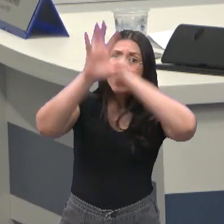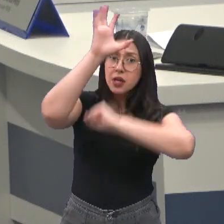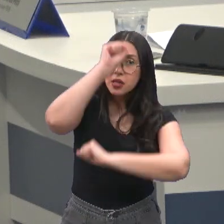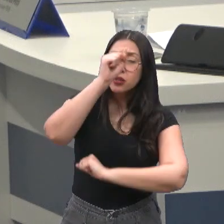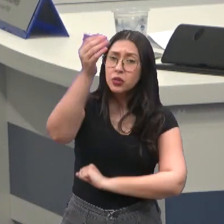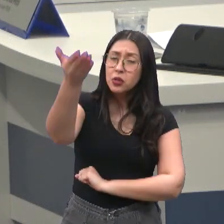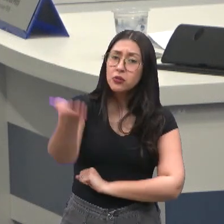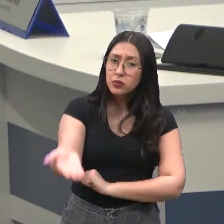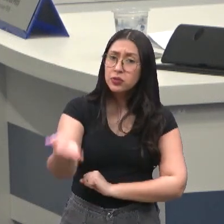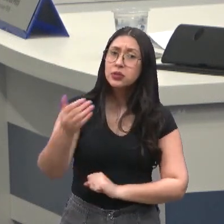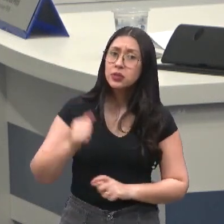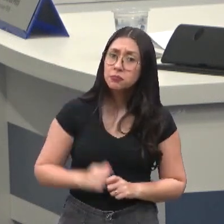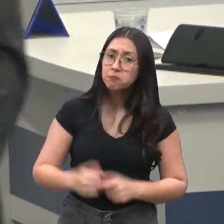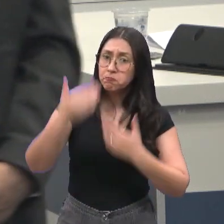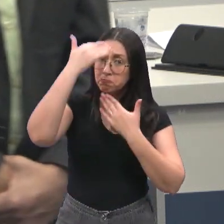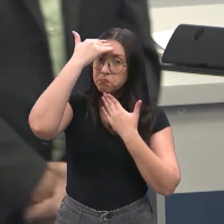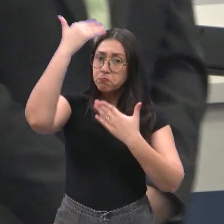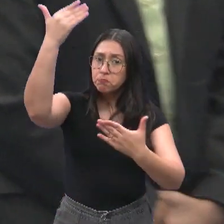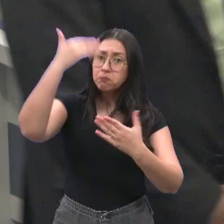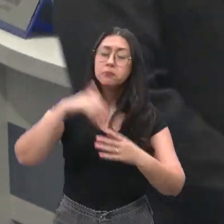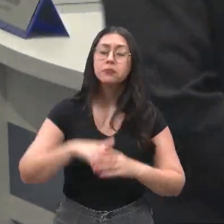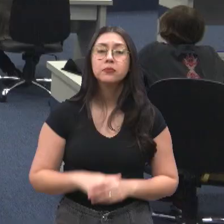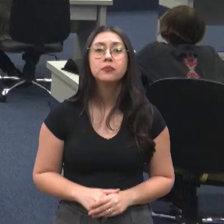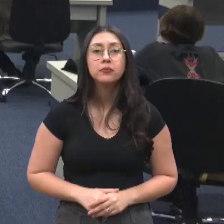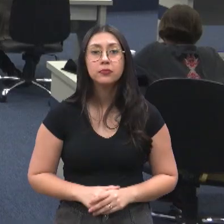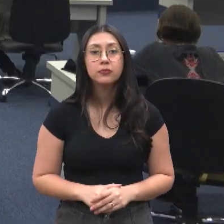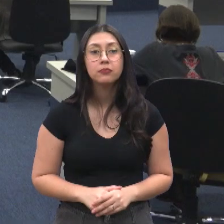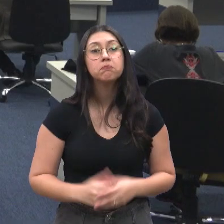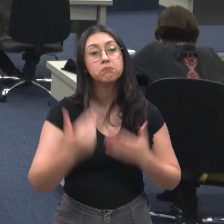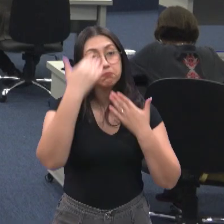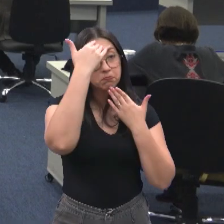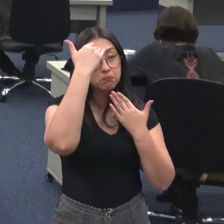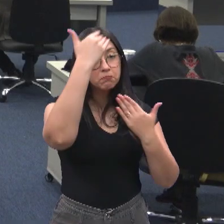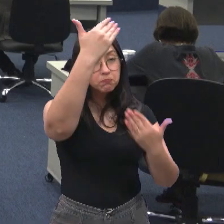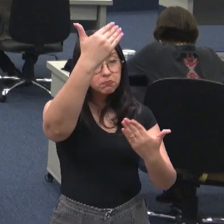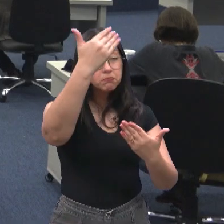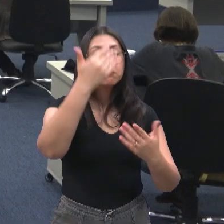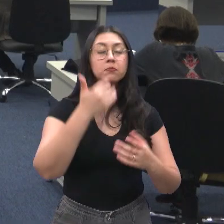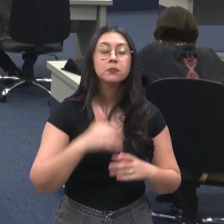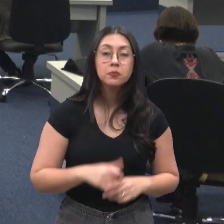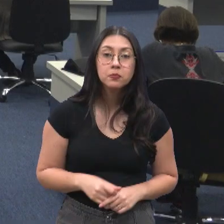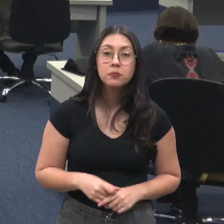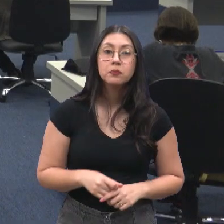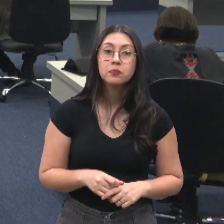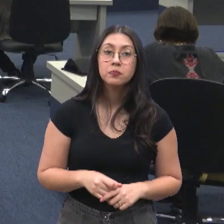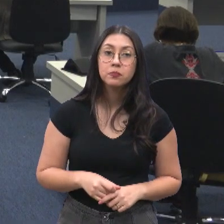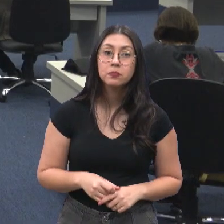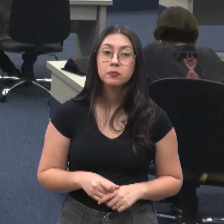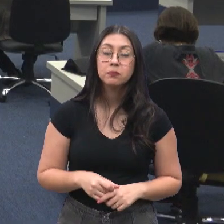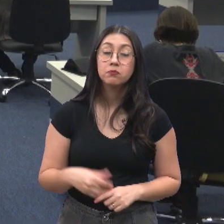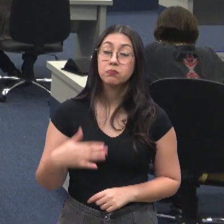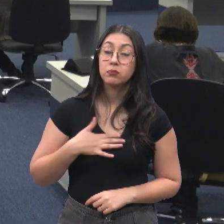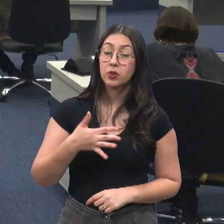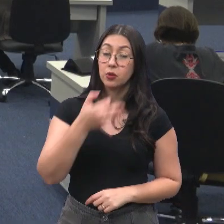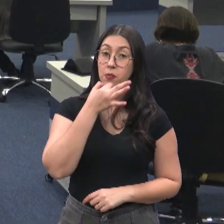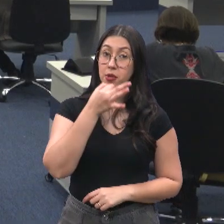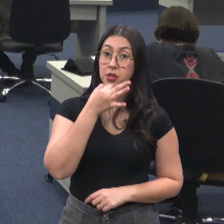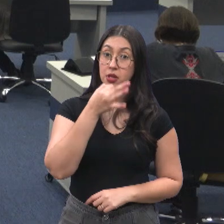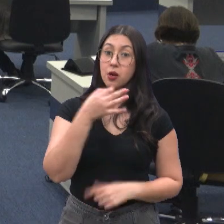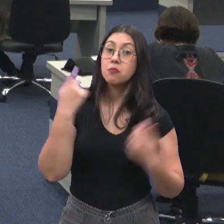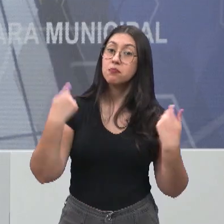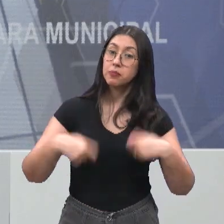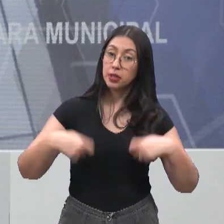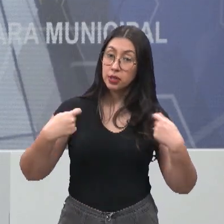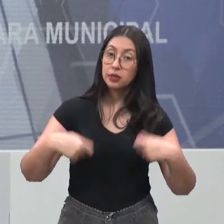sobre essa matéria. Obrigado. Obrigado, vereador José Luiz, pelas palavras. Eu acho que o caminho tem que ser esse mesmo. Acho